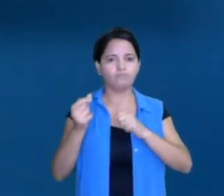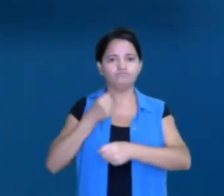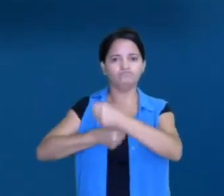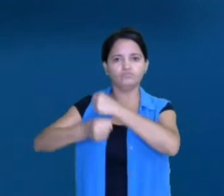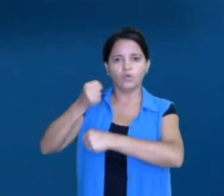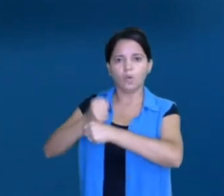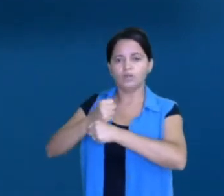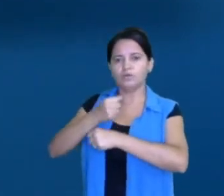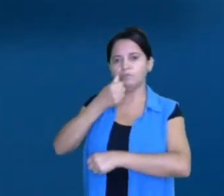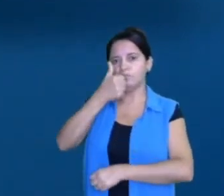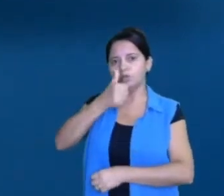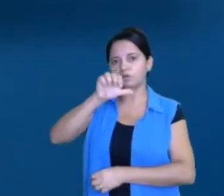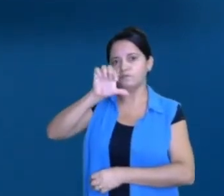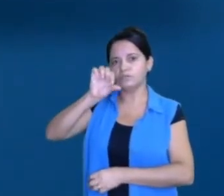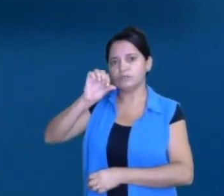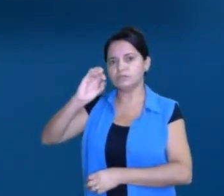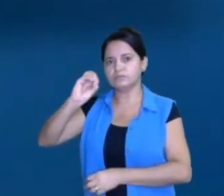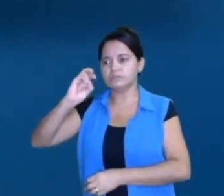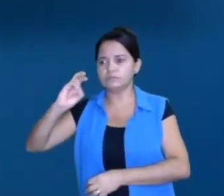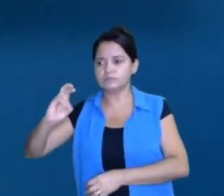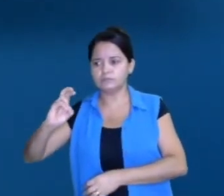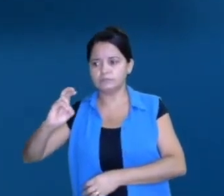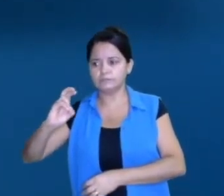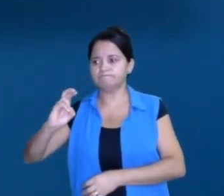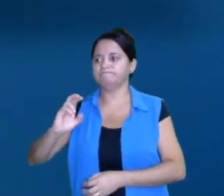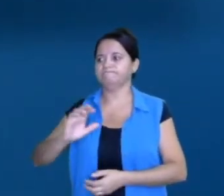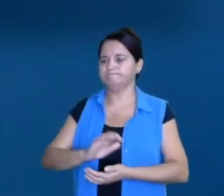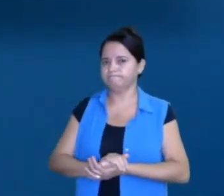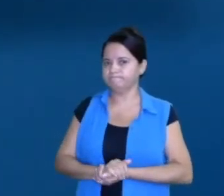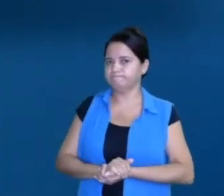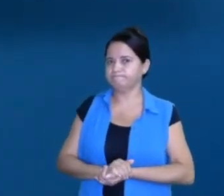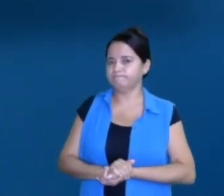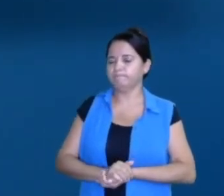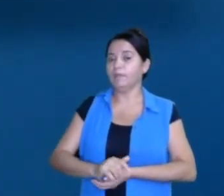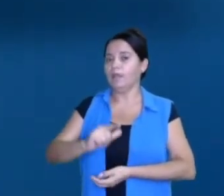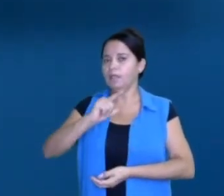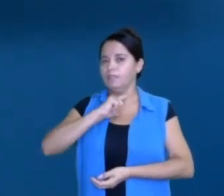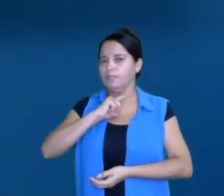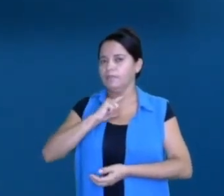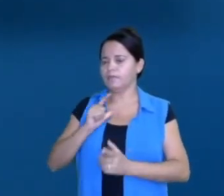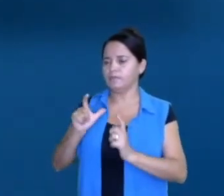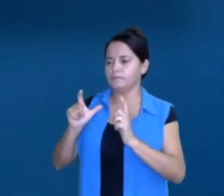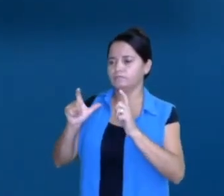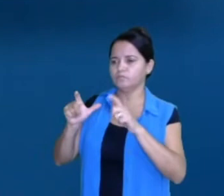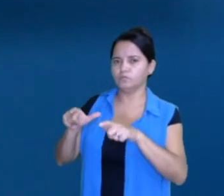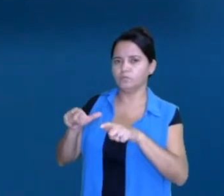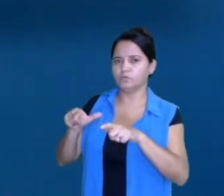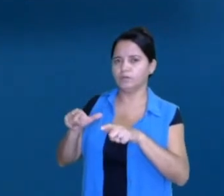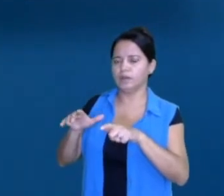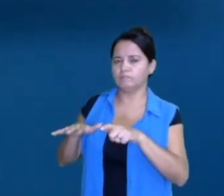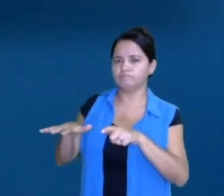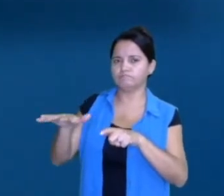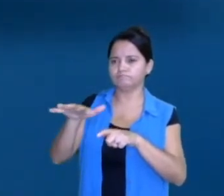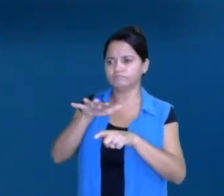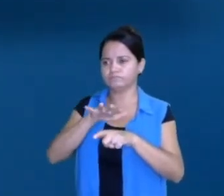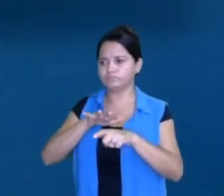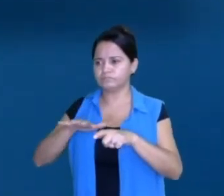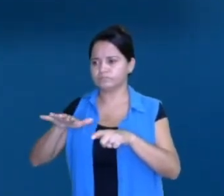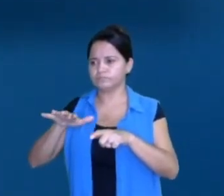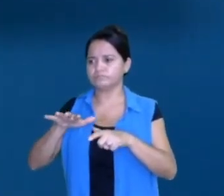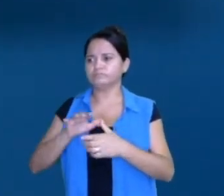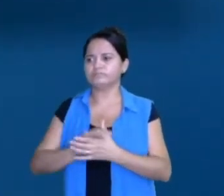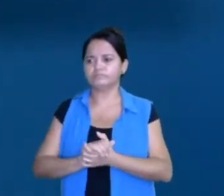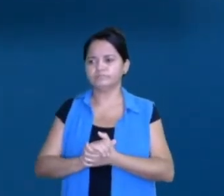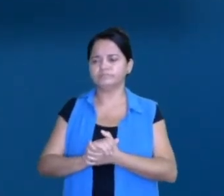um território lá chamado Manchúria ou Manchúria. Professor, o senhor pode soletrar para mim